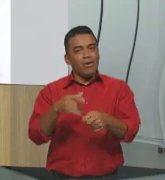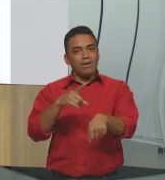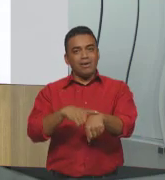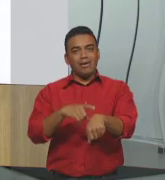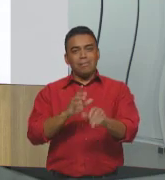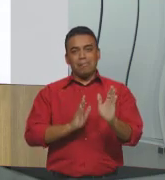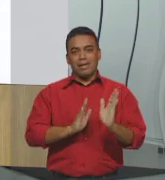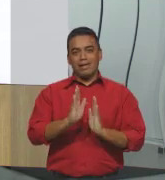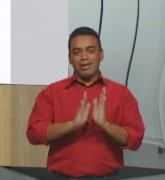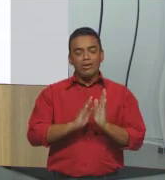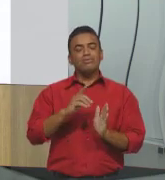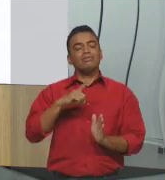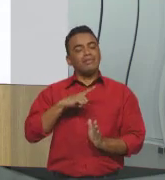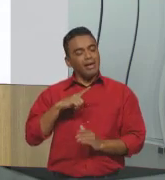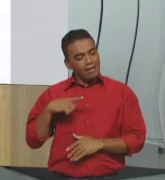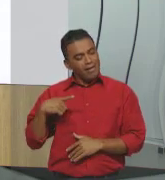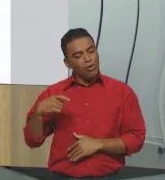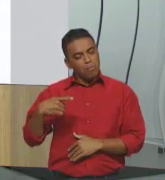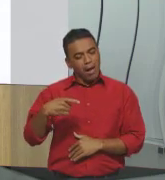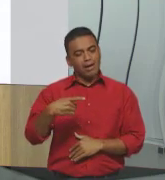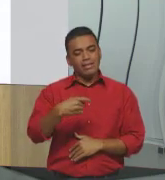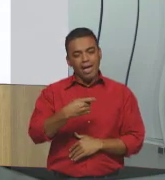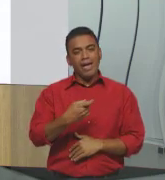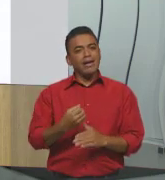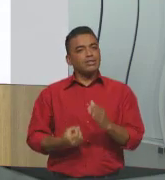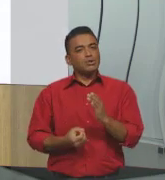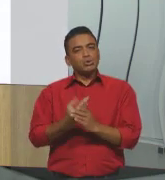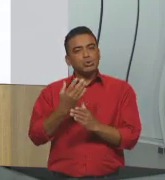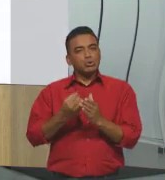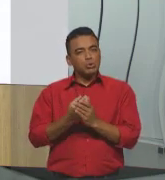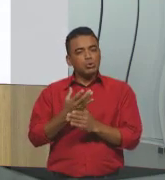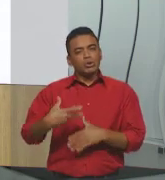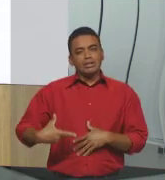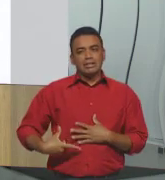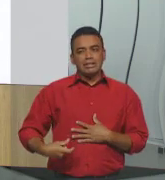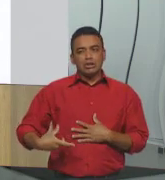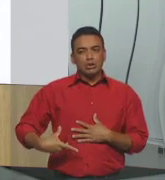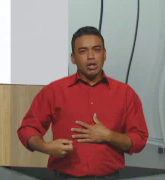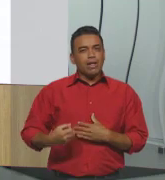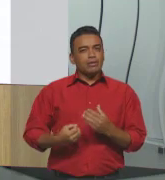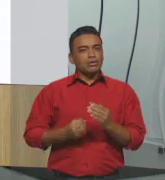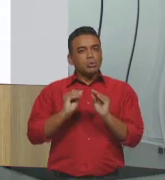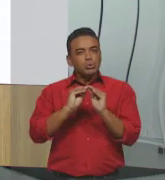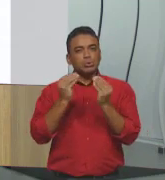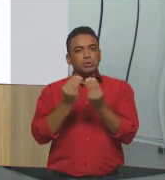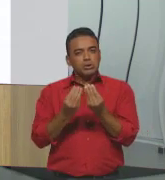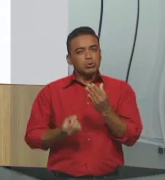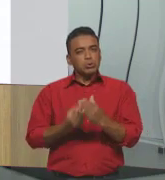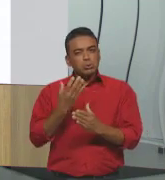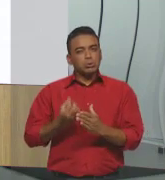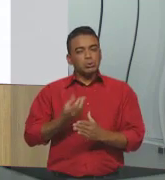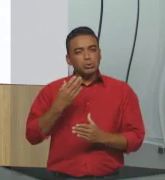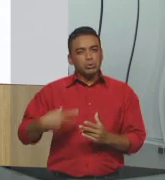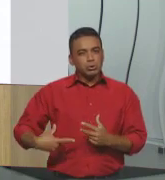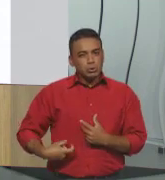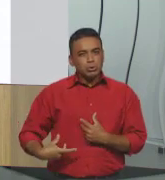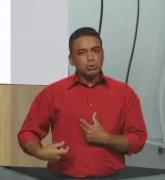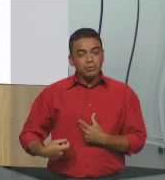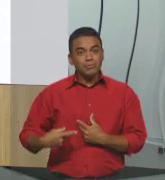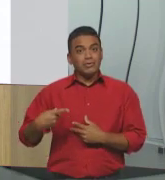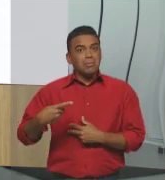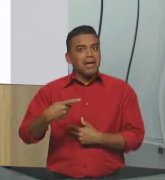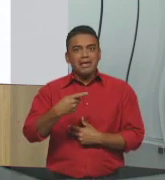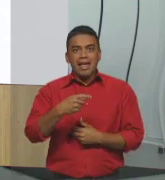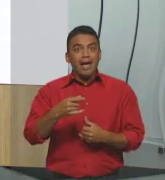várias bactérias sintetizando insulina. Então, essas bactérias agora, que vão estar crescendo em laboratório, elas